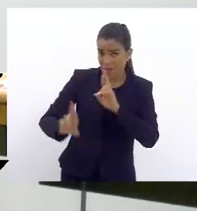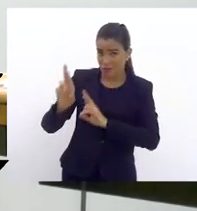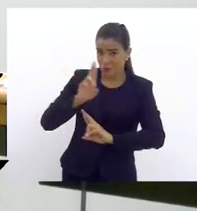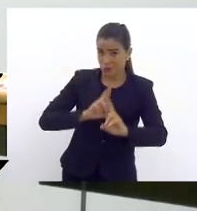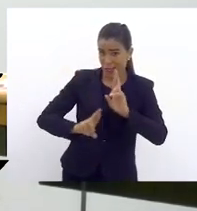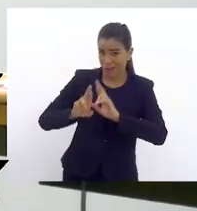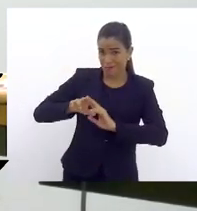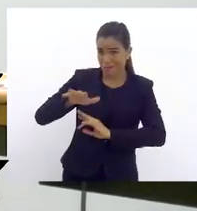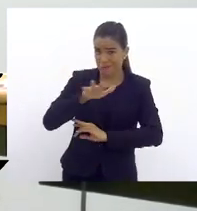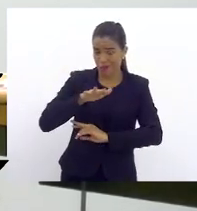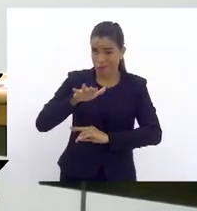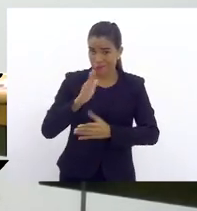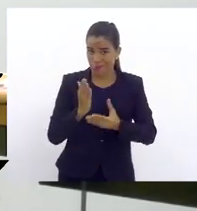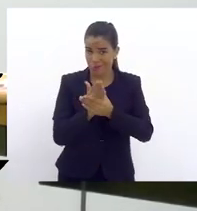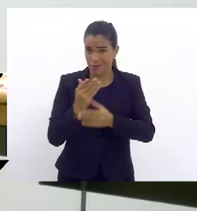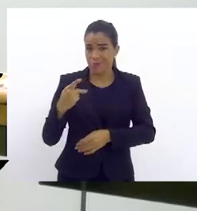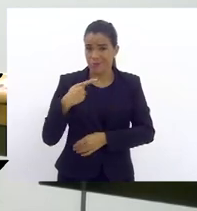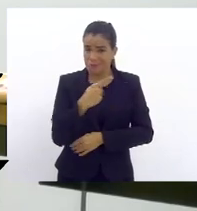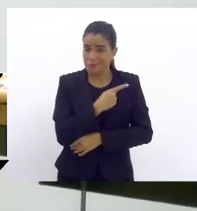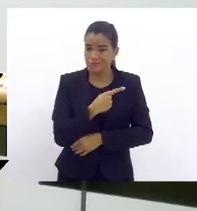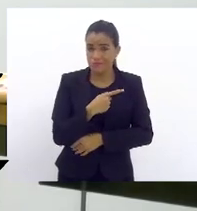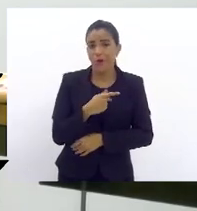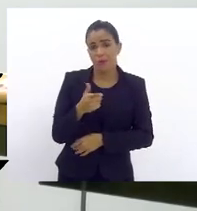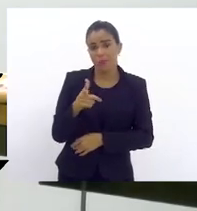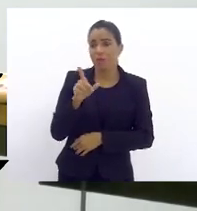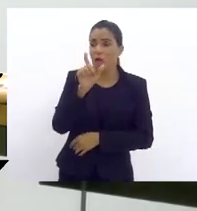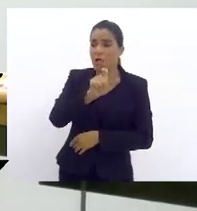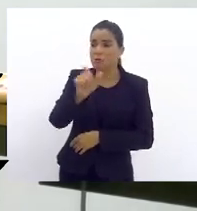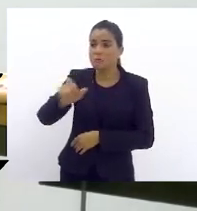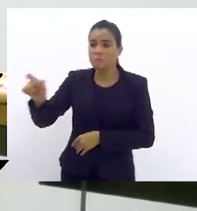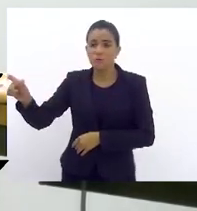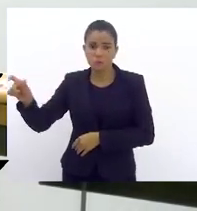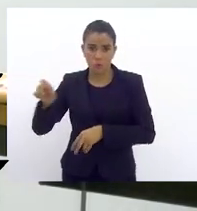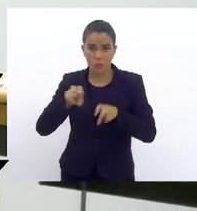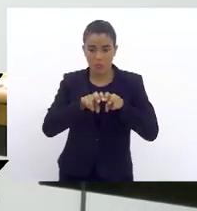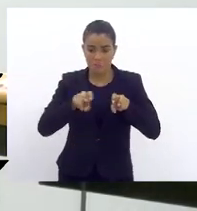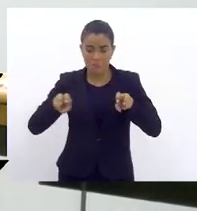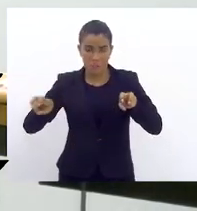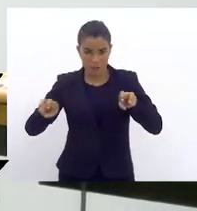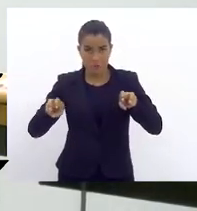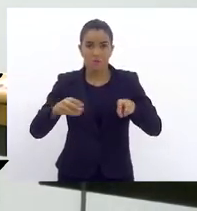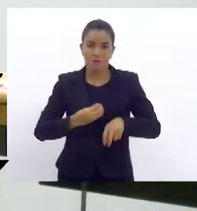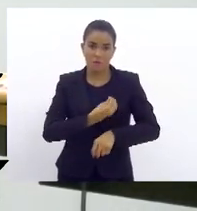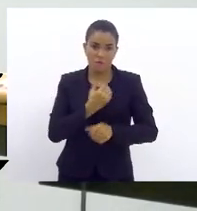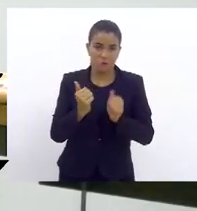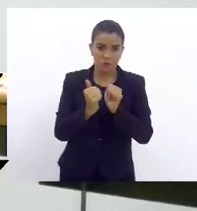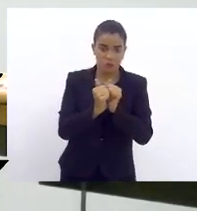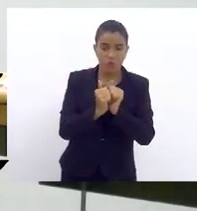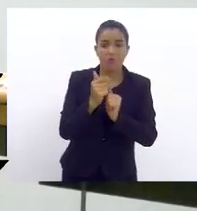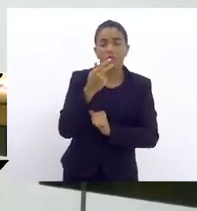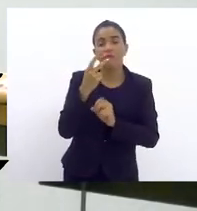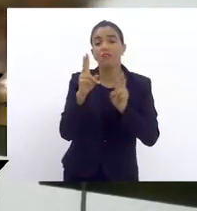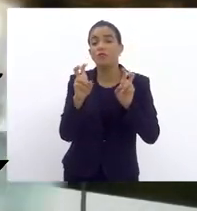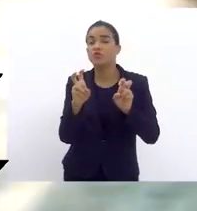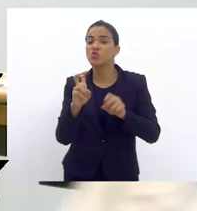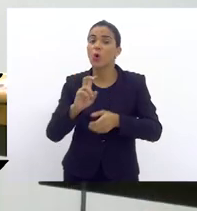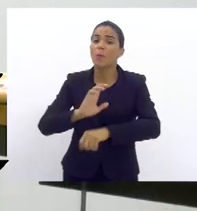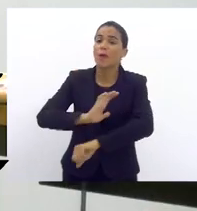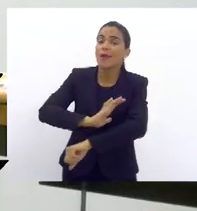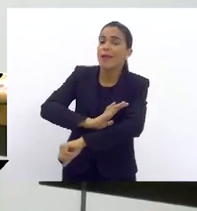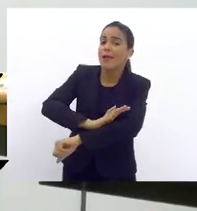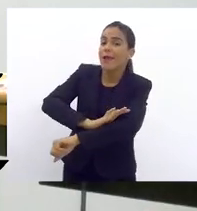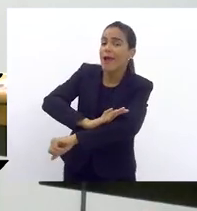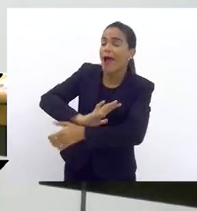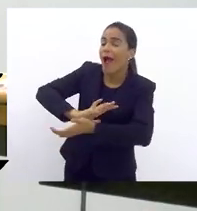nós solicitamos uma audiência pública que membros aqui da mesa estavam conosco justamente para falar sobre racismo